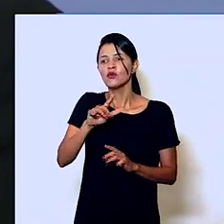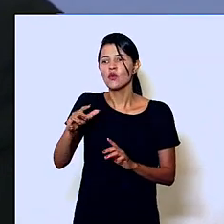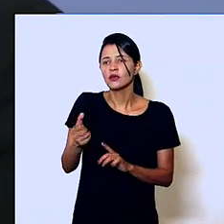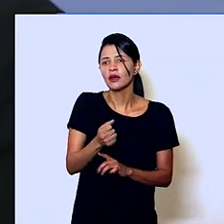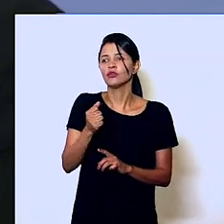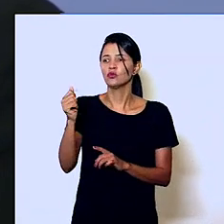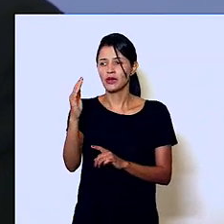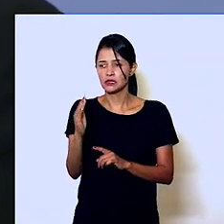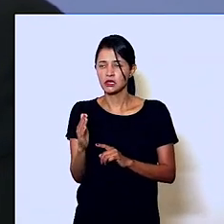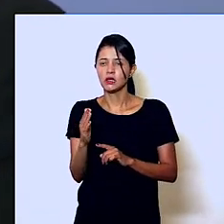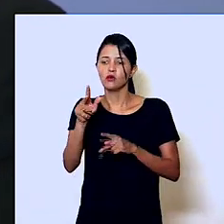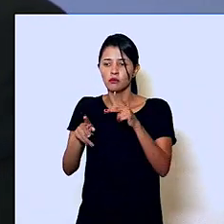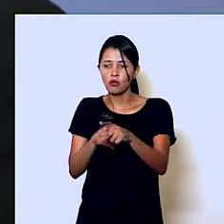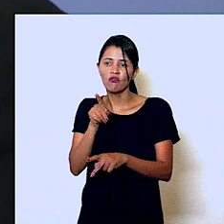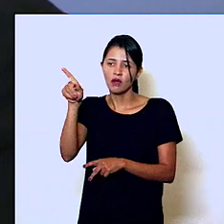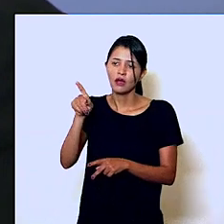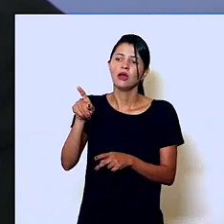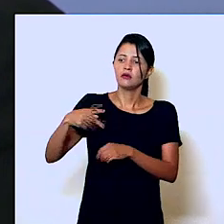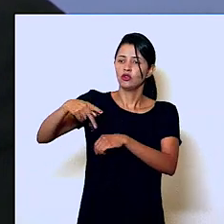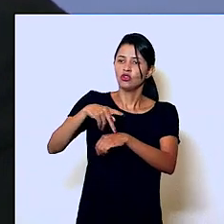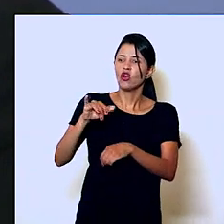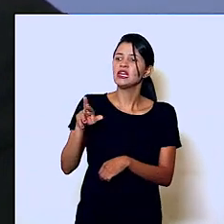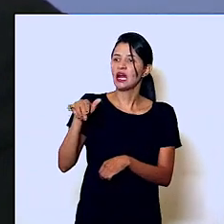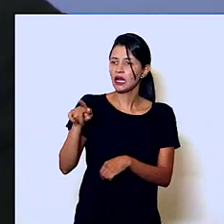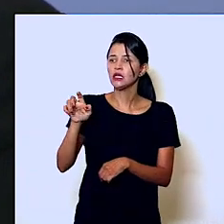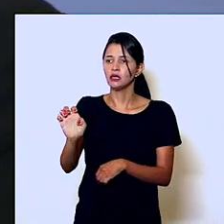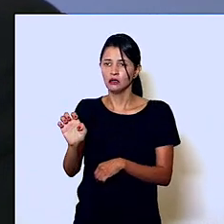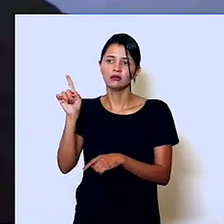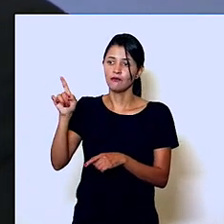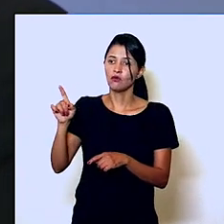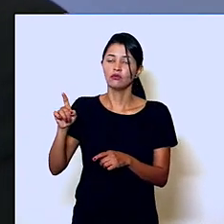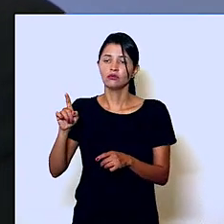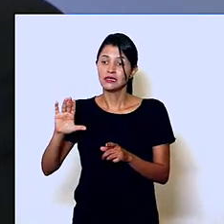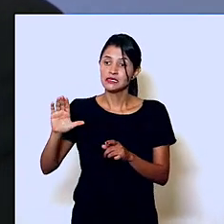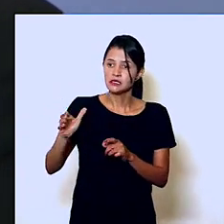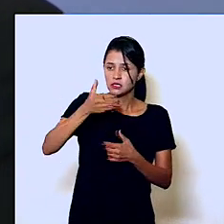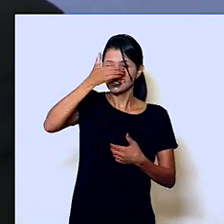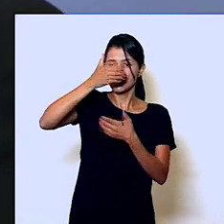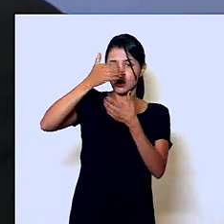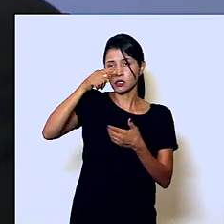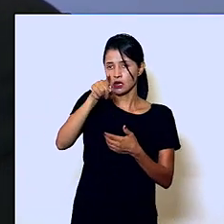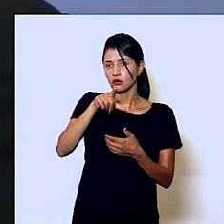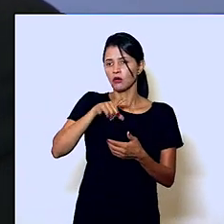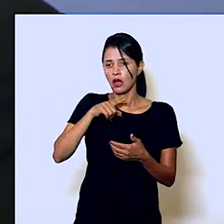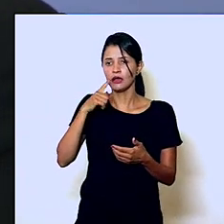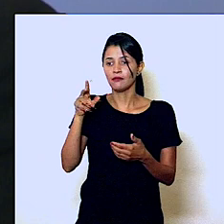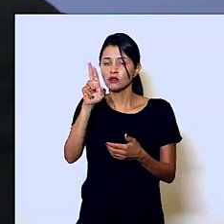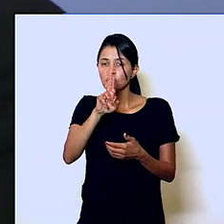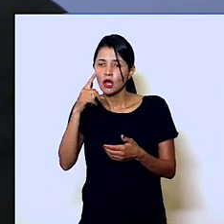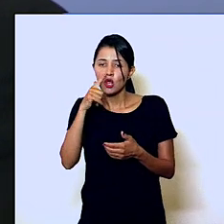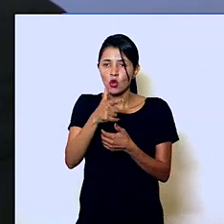estavam sequestrados por Saddam Hussein e que estavam sendo usados como escudo de defesa do Iraque no momento